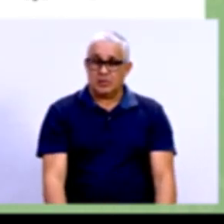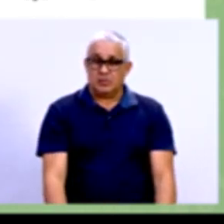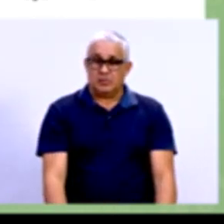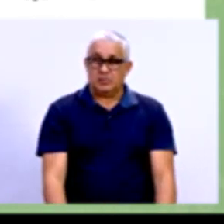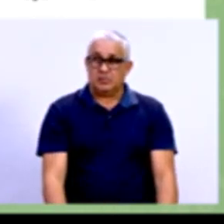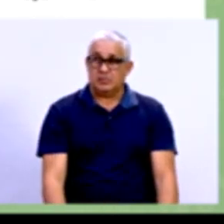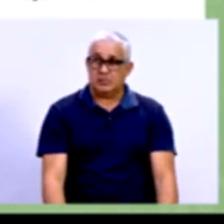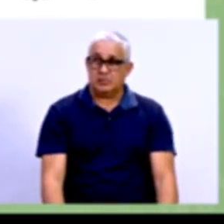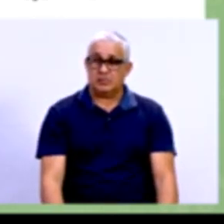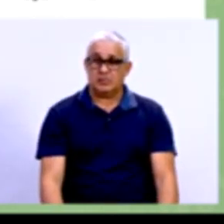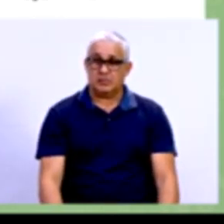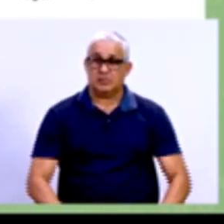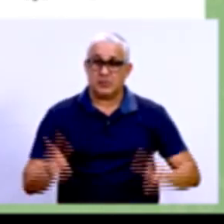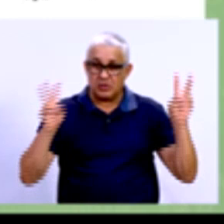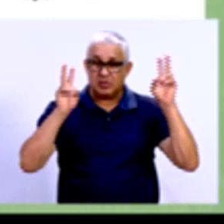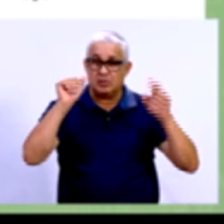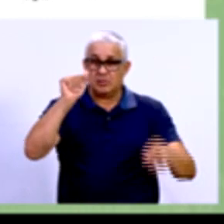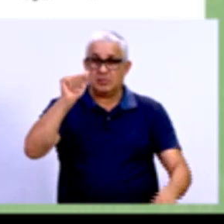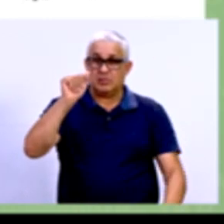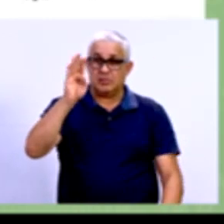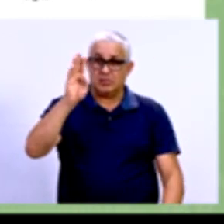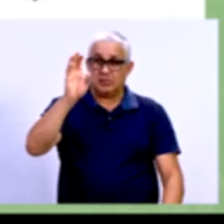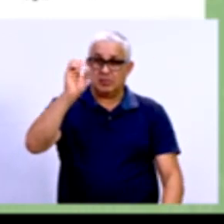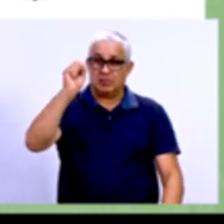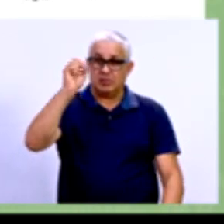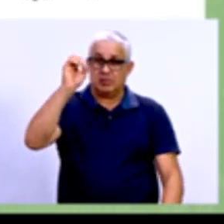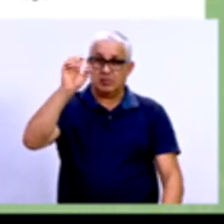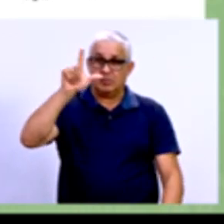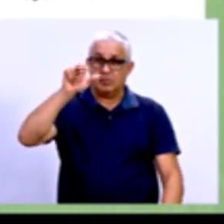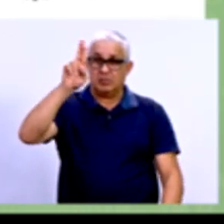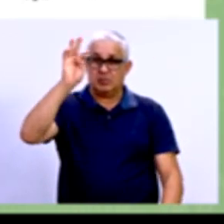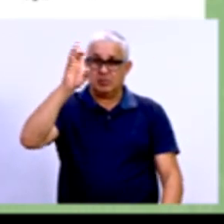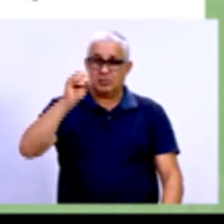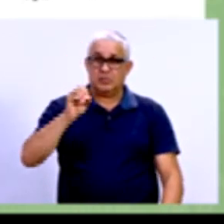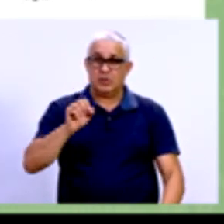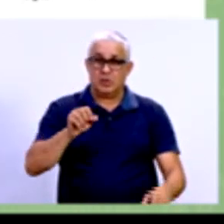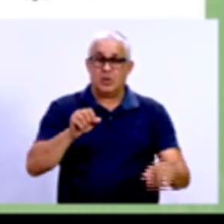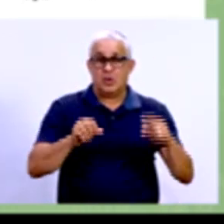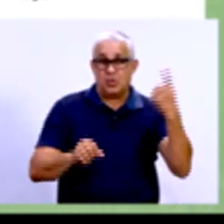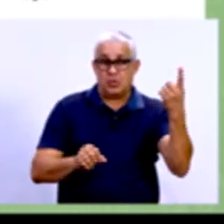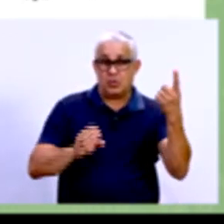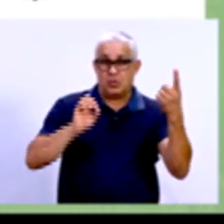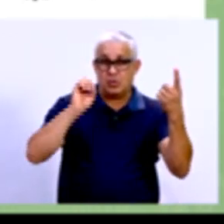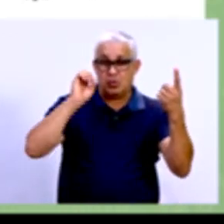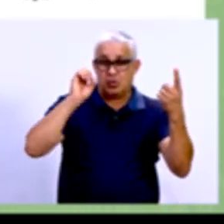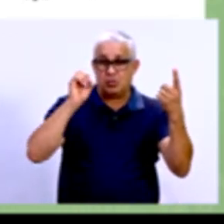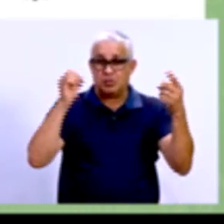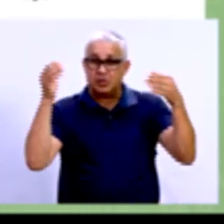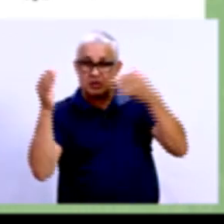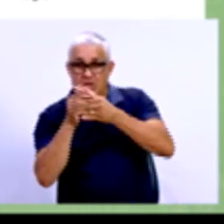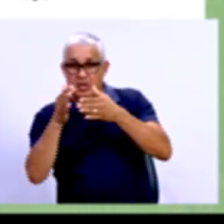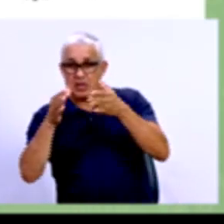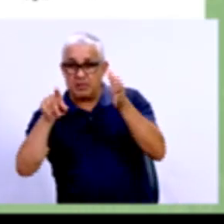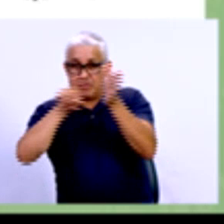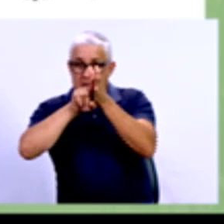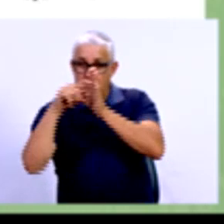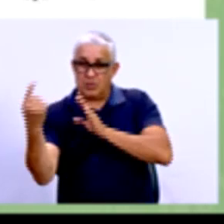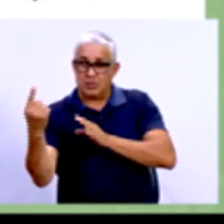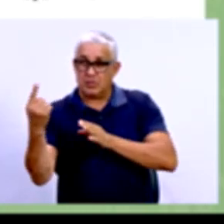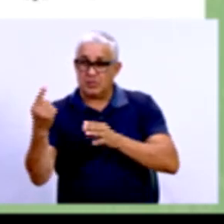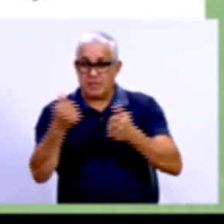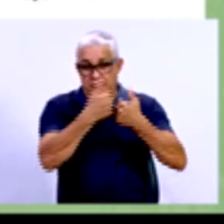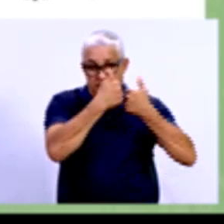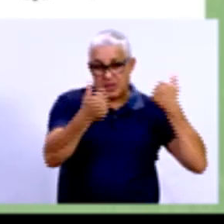significante, seu valor absoluto deve estar próximo a 1 ou -1. Então, quanto mais próximo ele estiver de 1